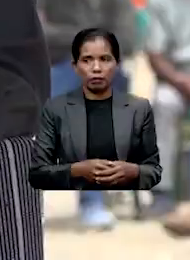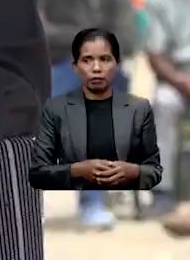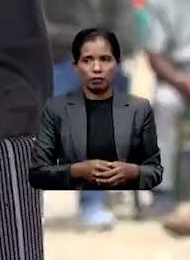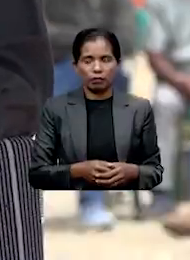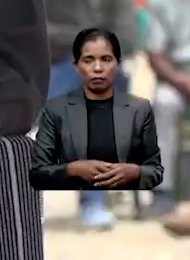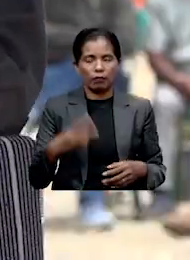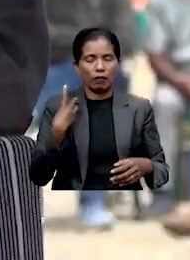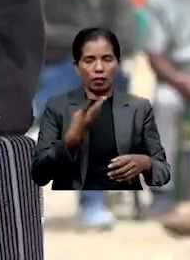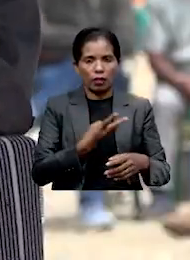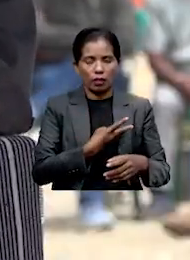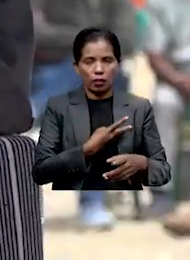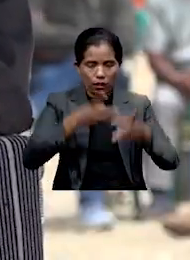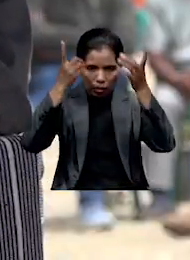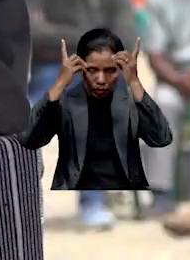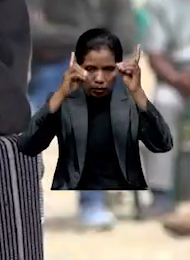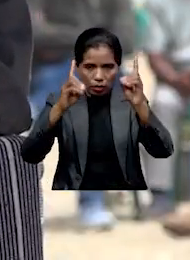vai ter determinação.